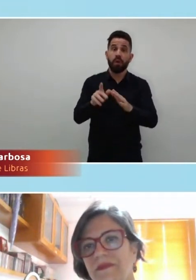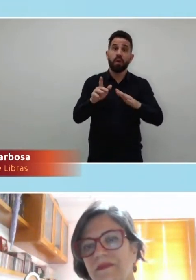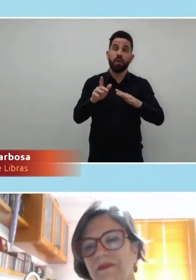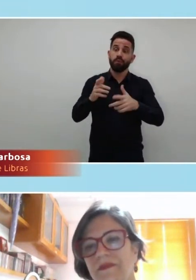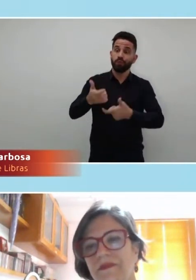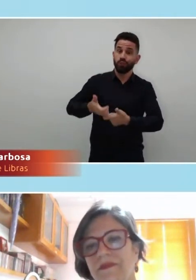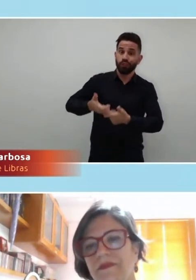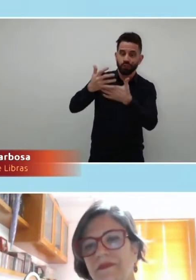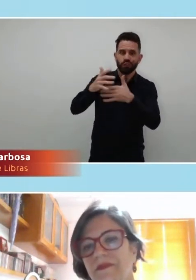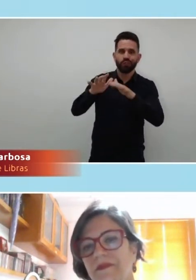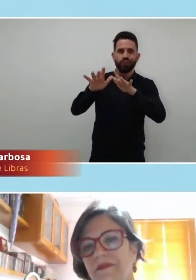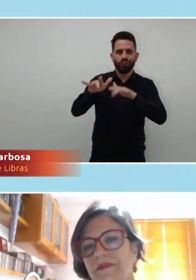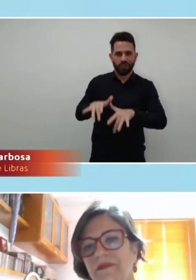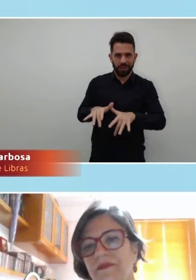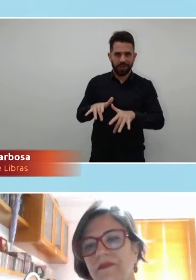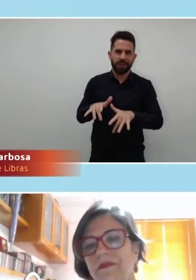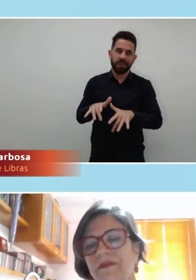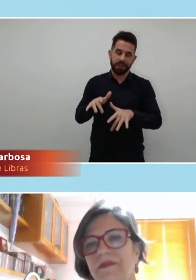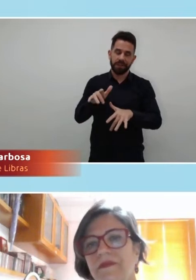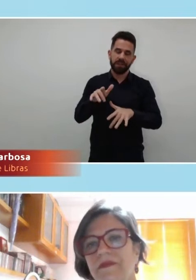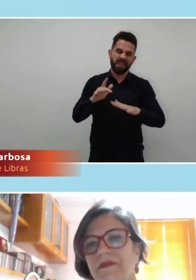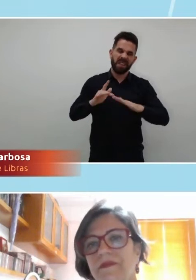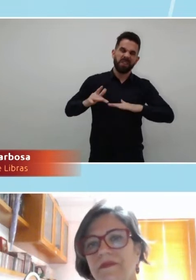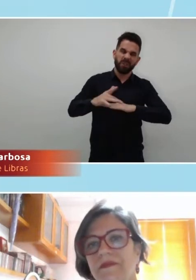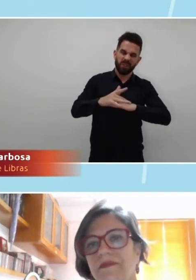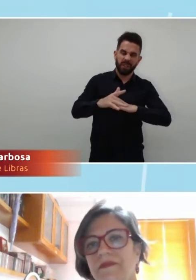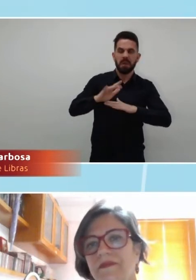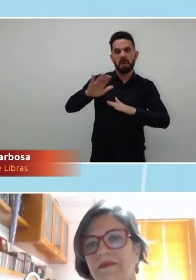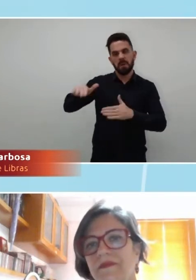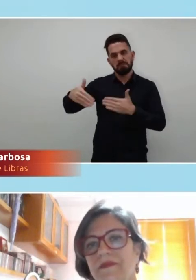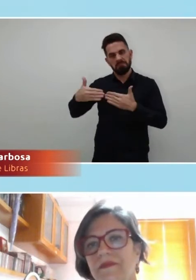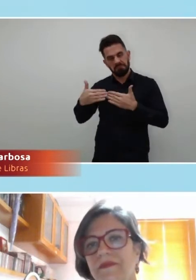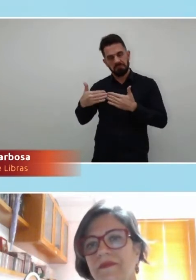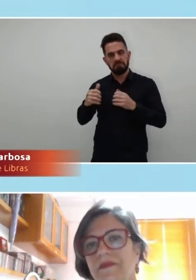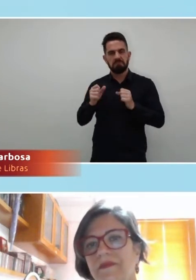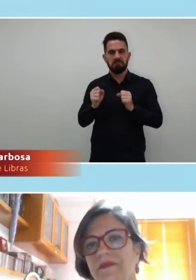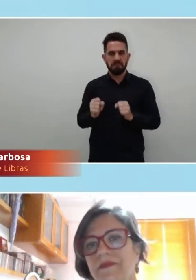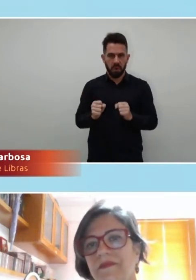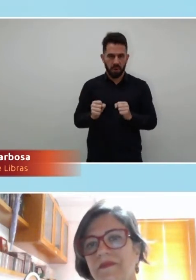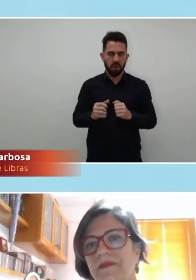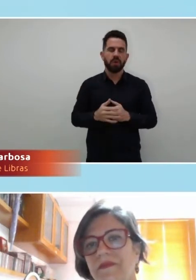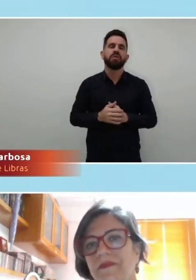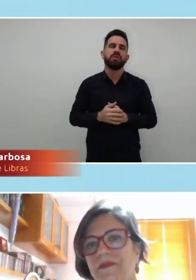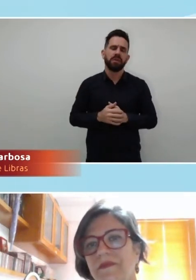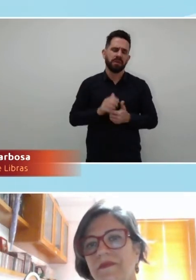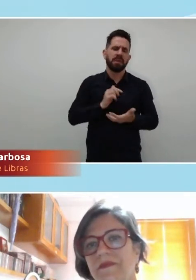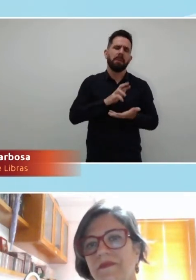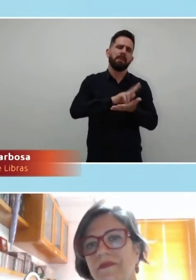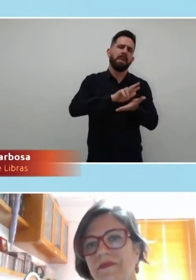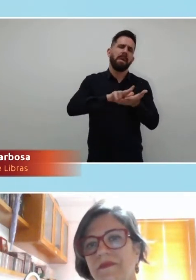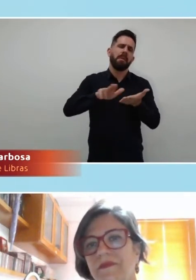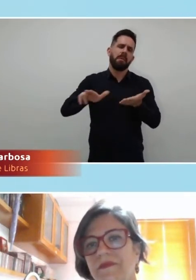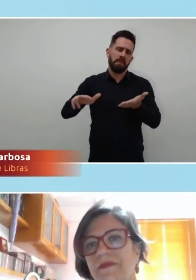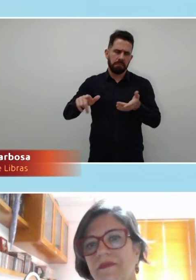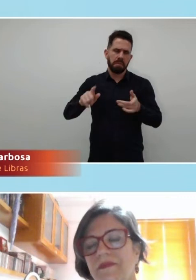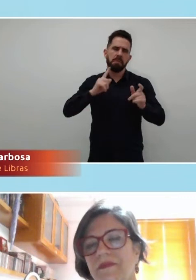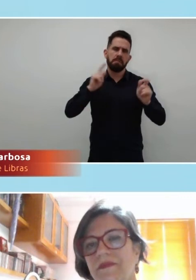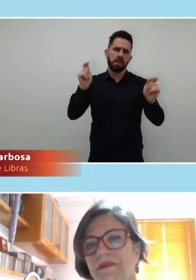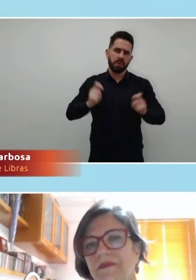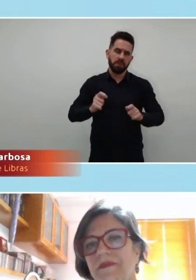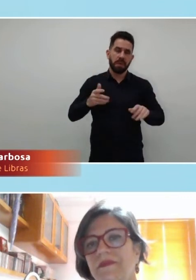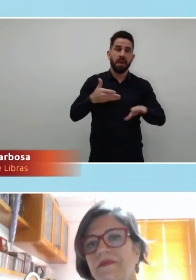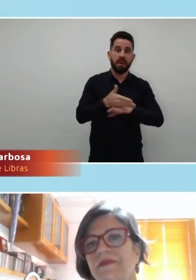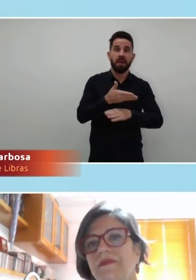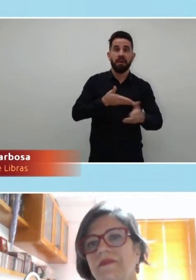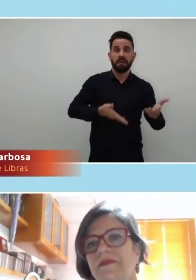não, né? Na mensagem direta nas redes sociais ou no chat da transmissão no YouTube. São vários canais de interação com você. Além